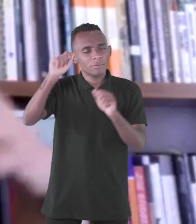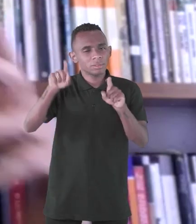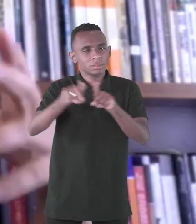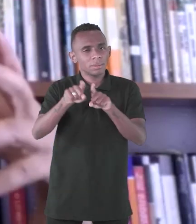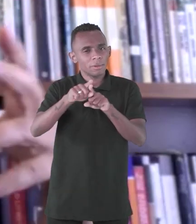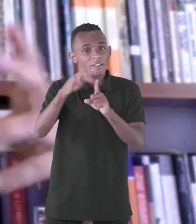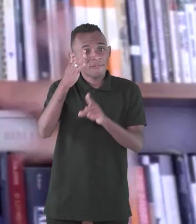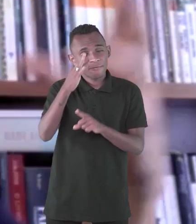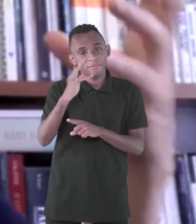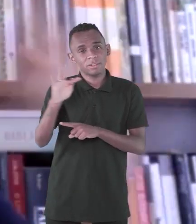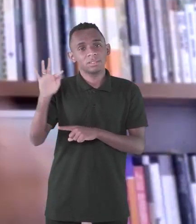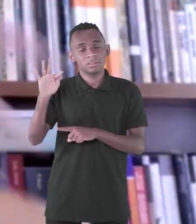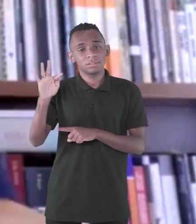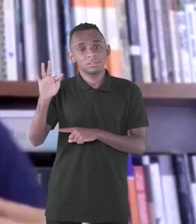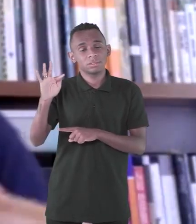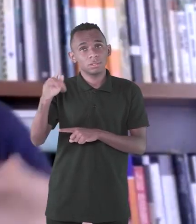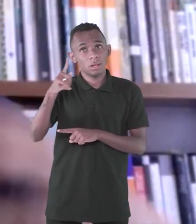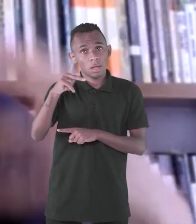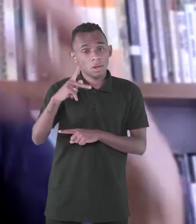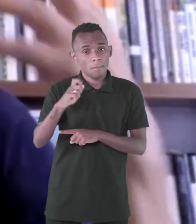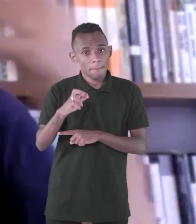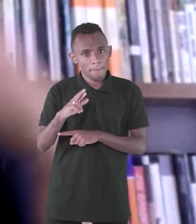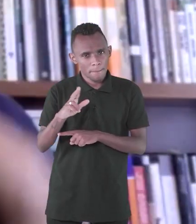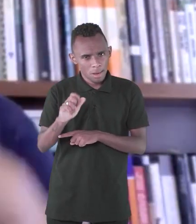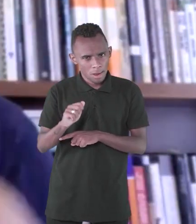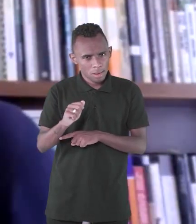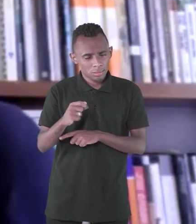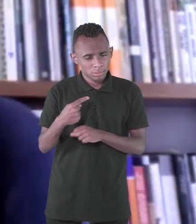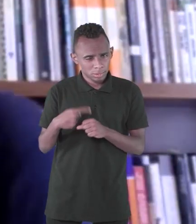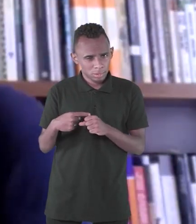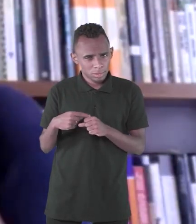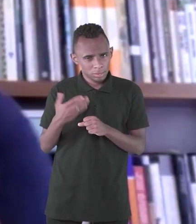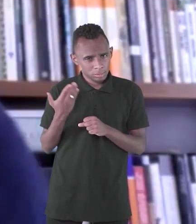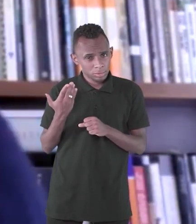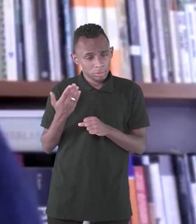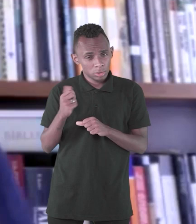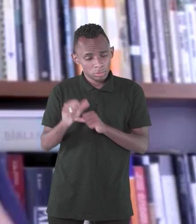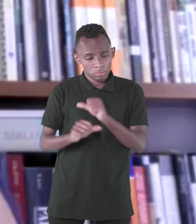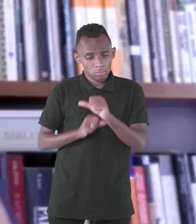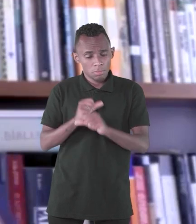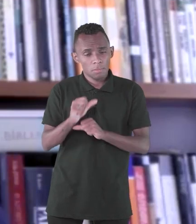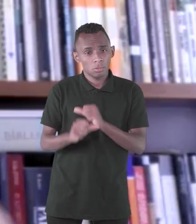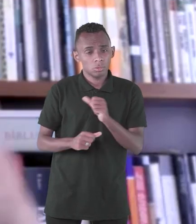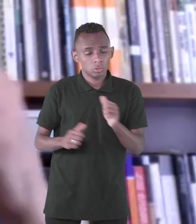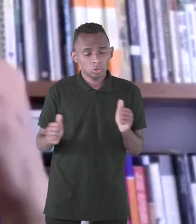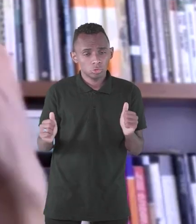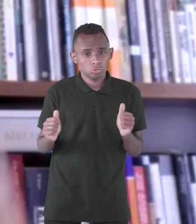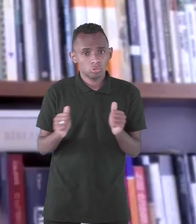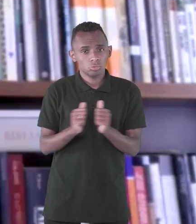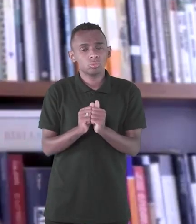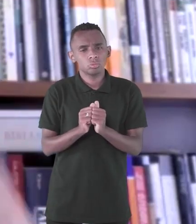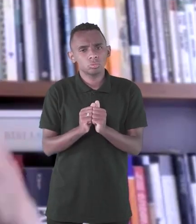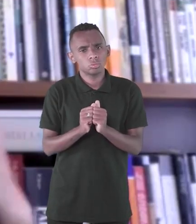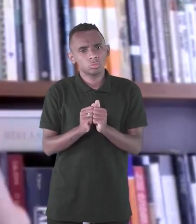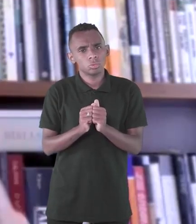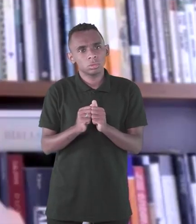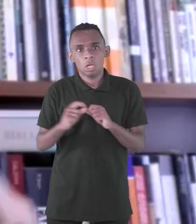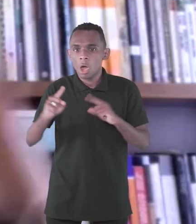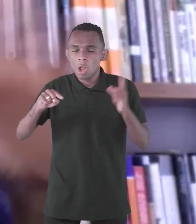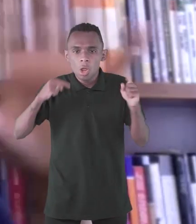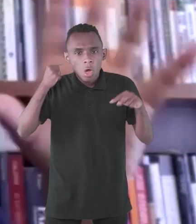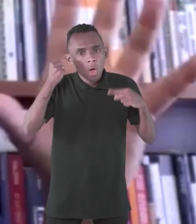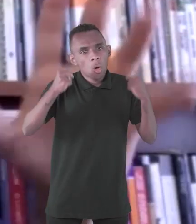ao mesmo tempo. Então chega ali no Pará, mistura com o carimbó e vira